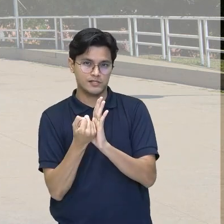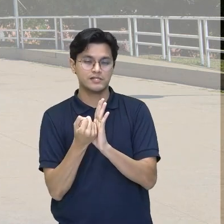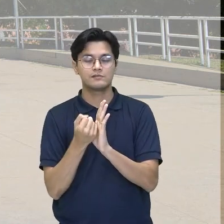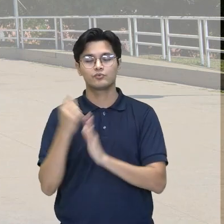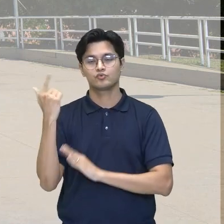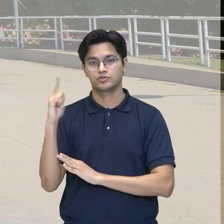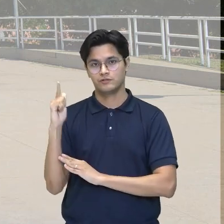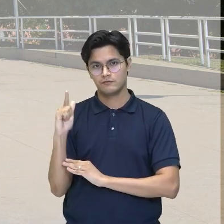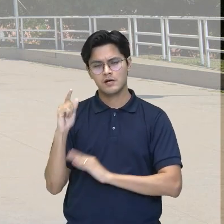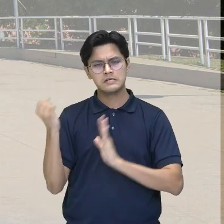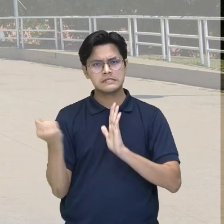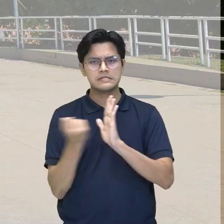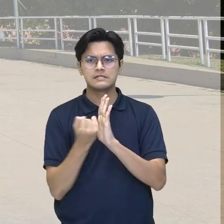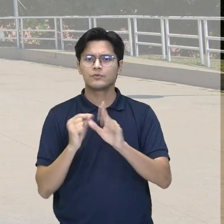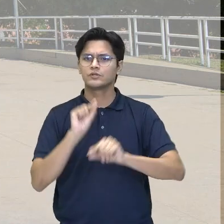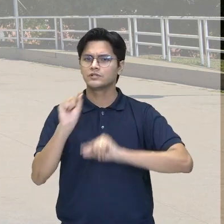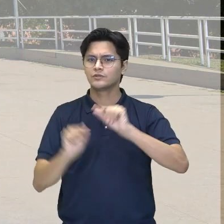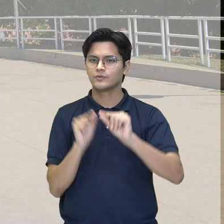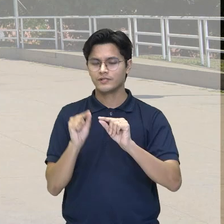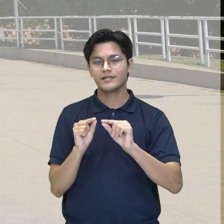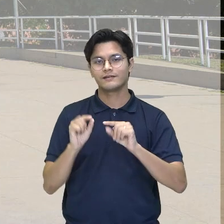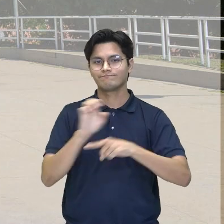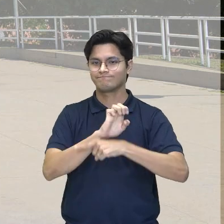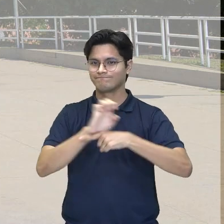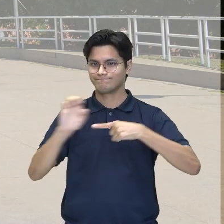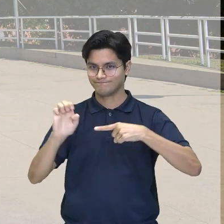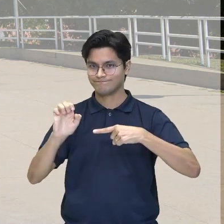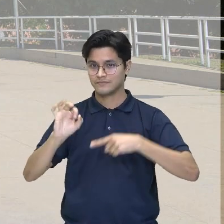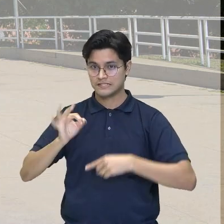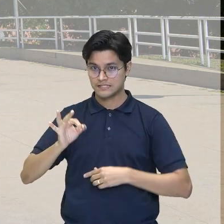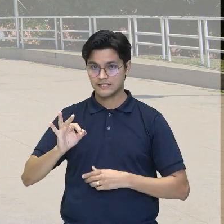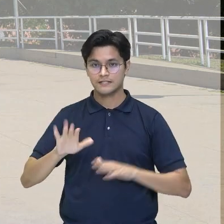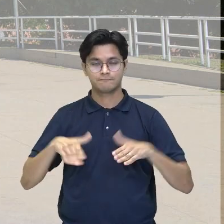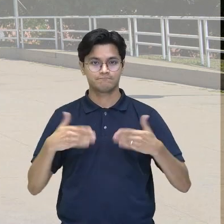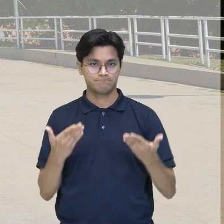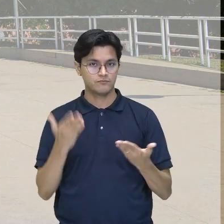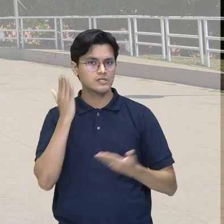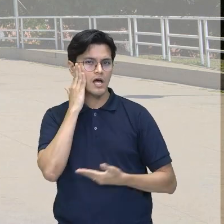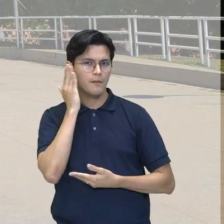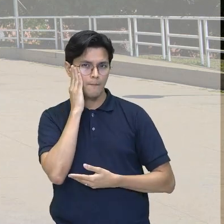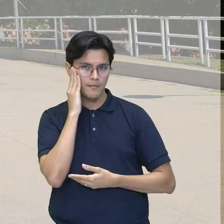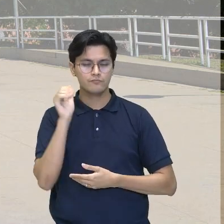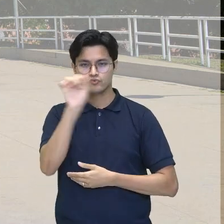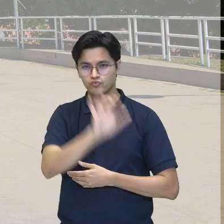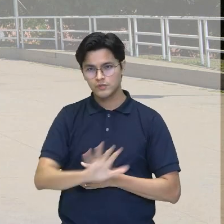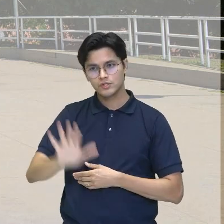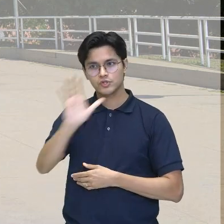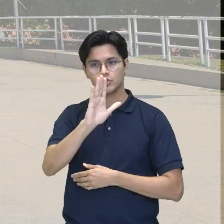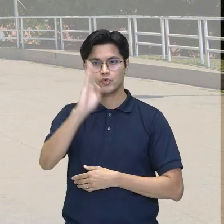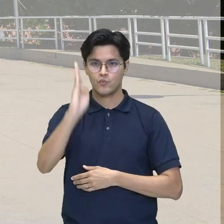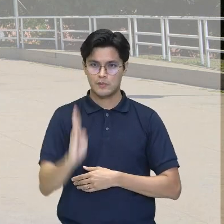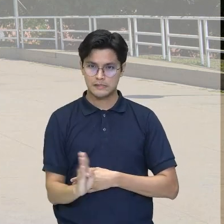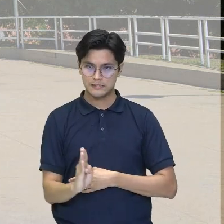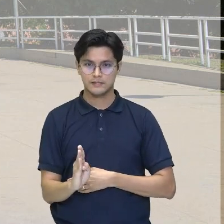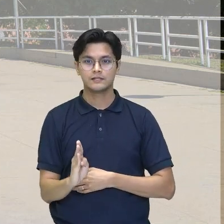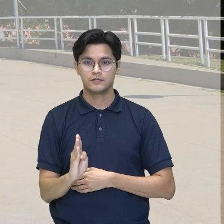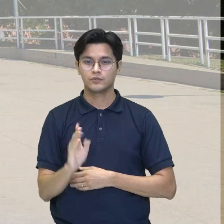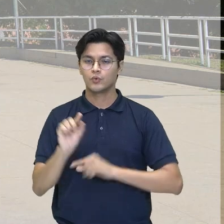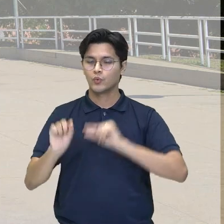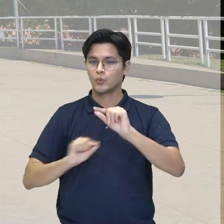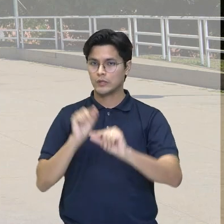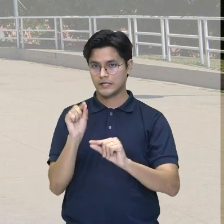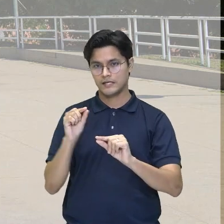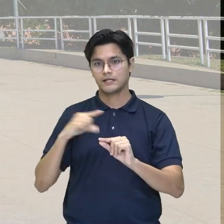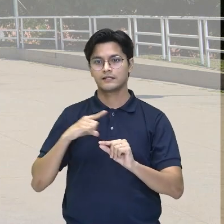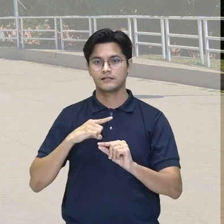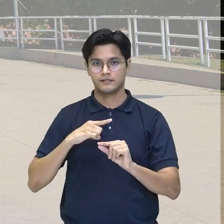a passagem do Equador. E nós sabemos que o território brasileiro, ele está ali dividido, ele está cortado